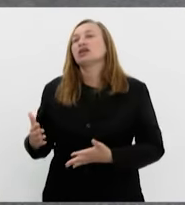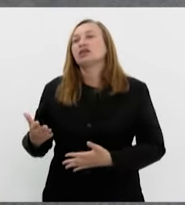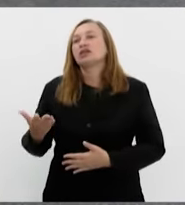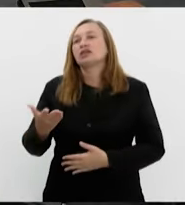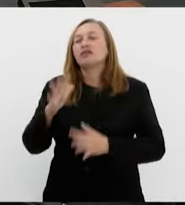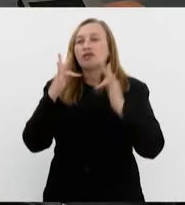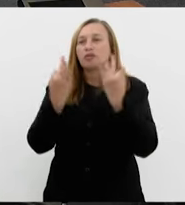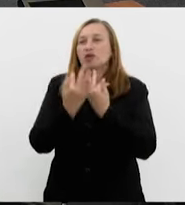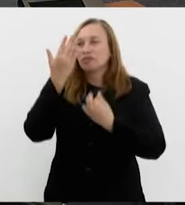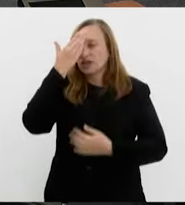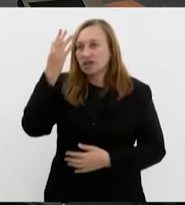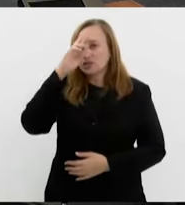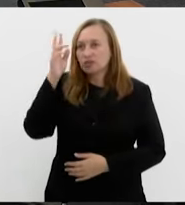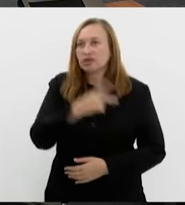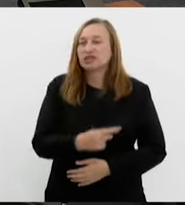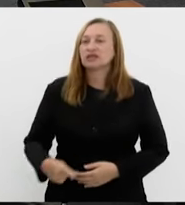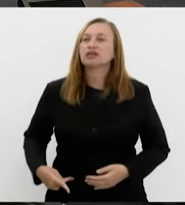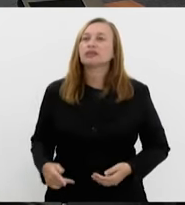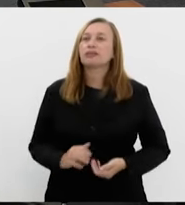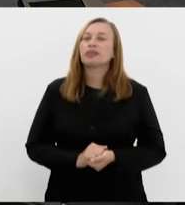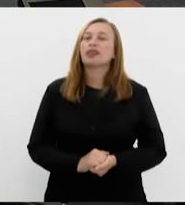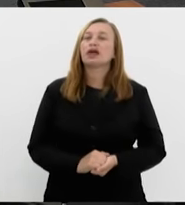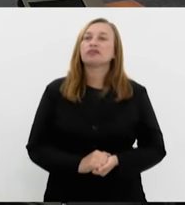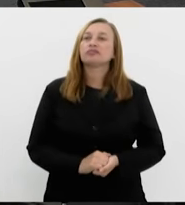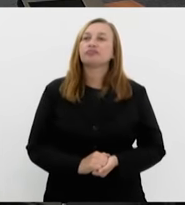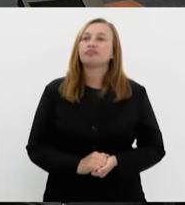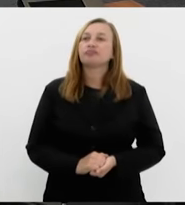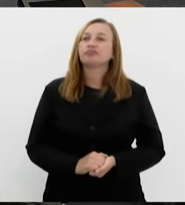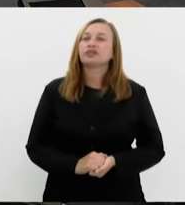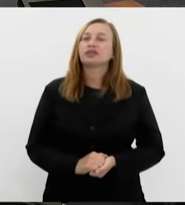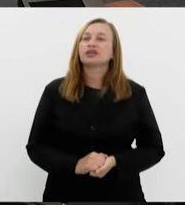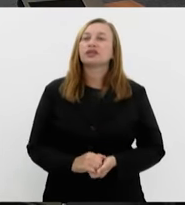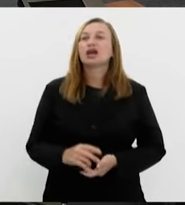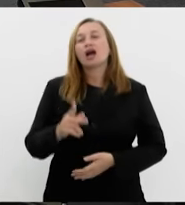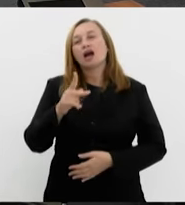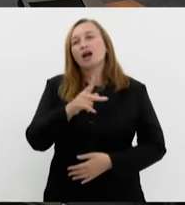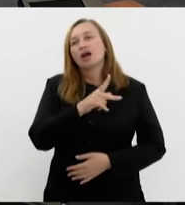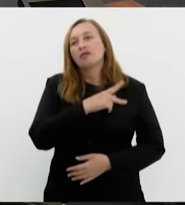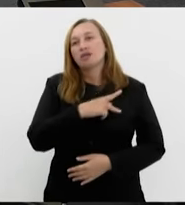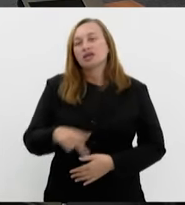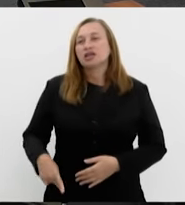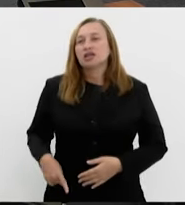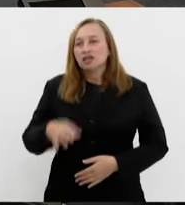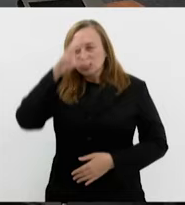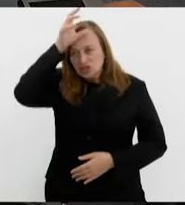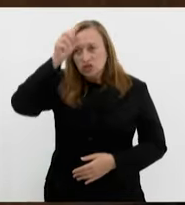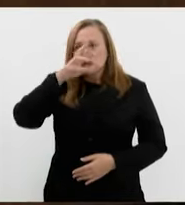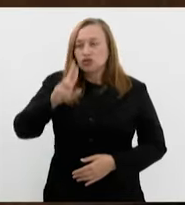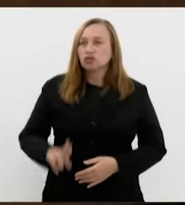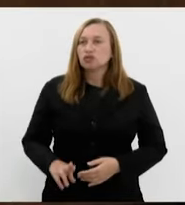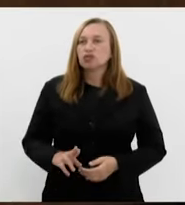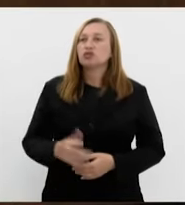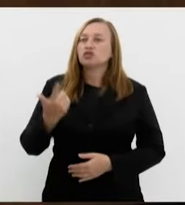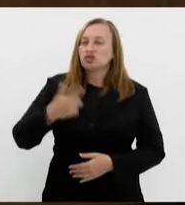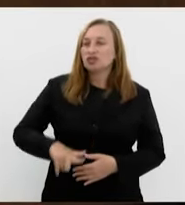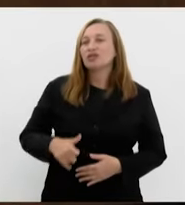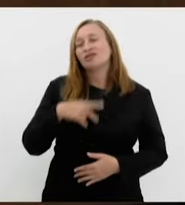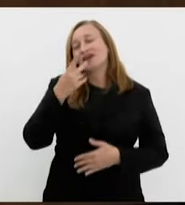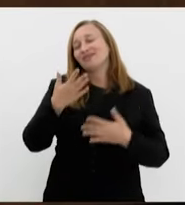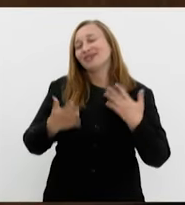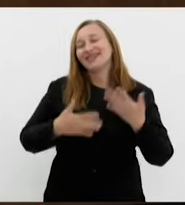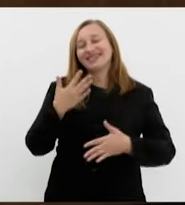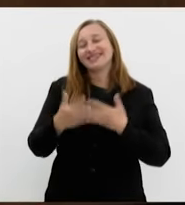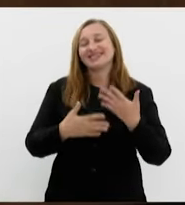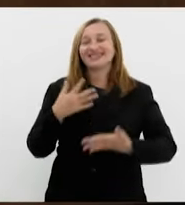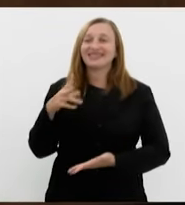presidente. Presidenta Tiaju. Deputado Carlos Mink. Presidenta Tiaju, mais uma vez quero manifestar minha alegria de vê-la